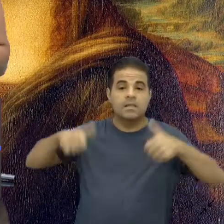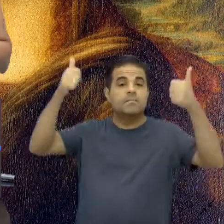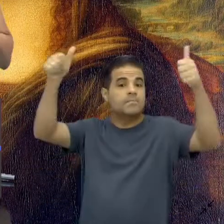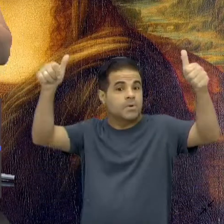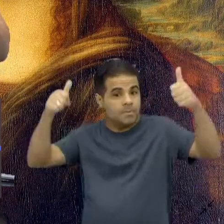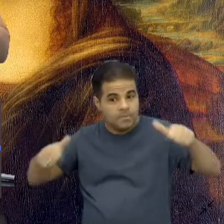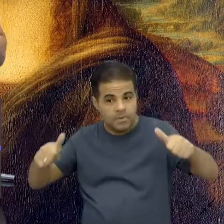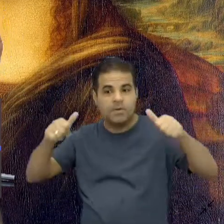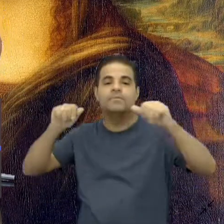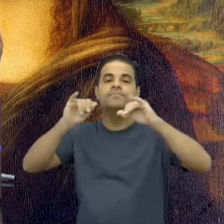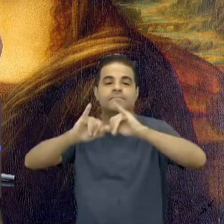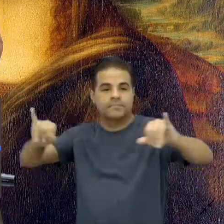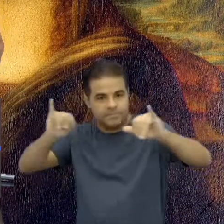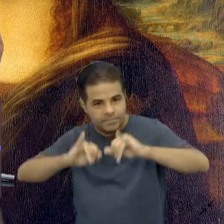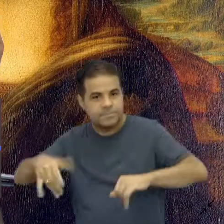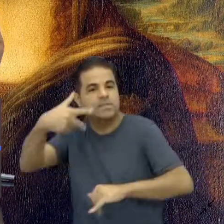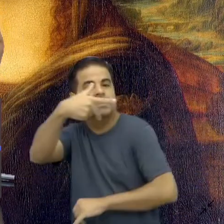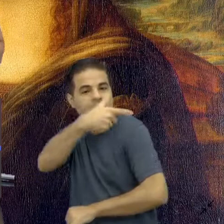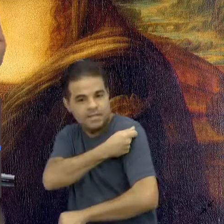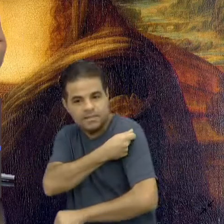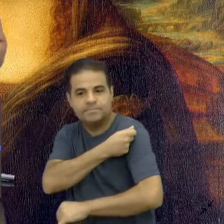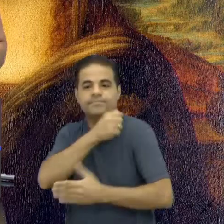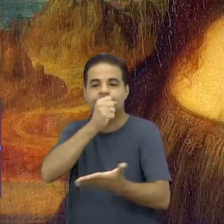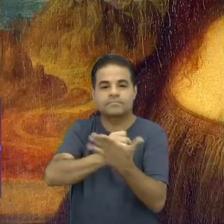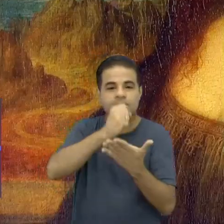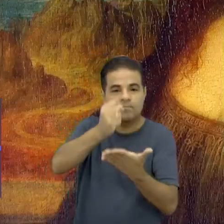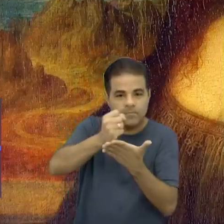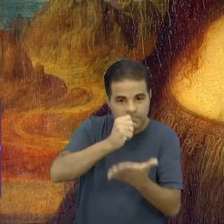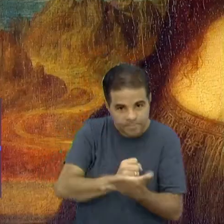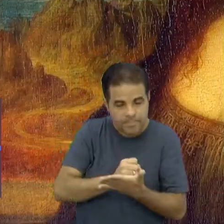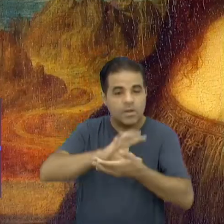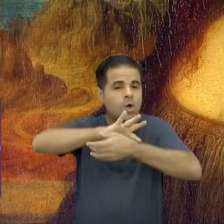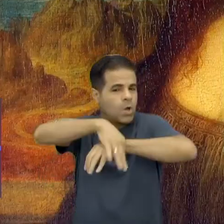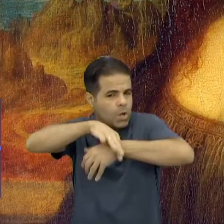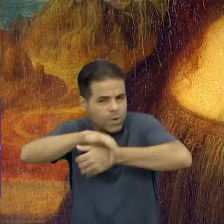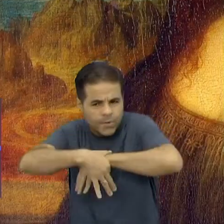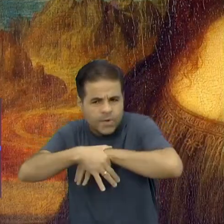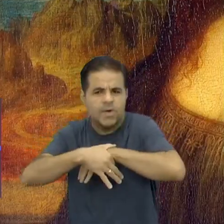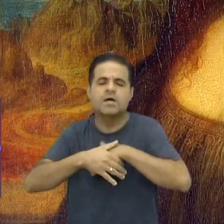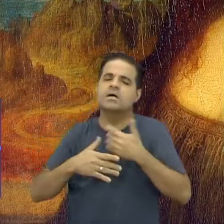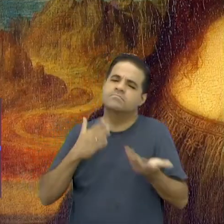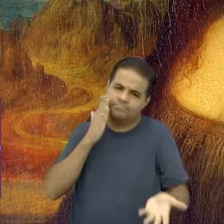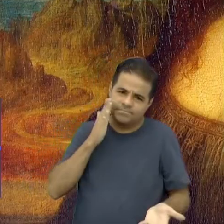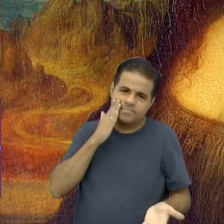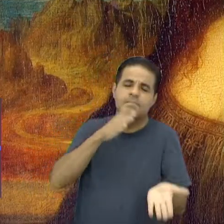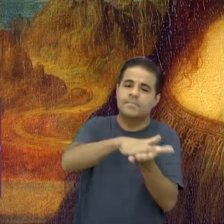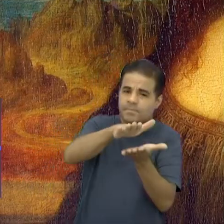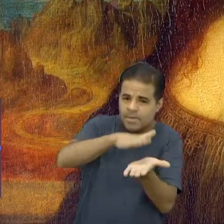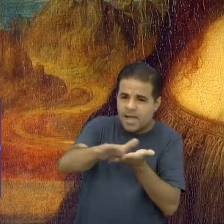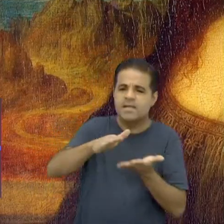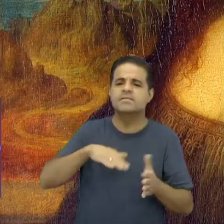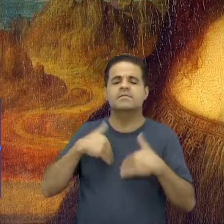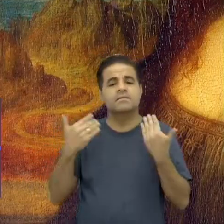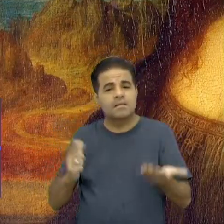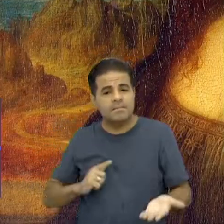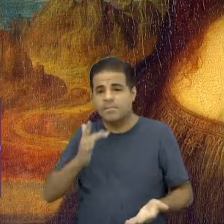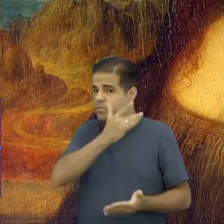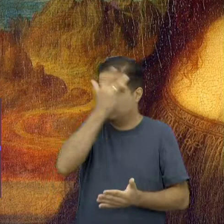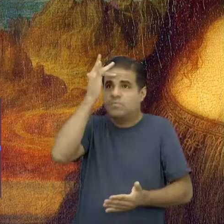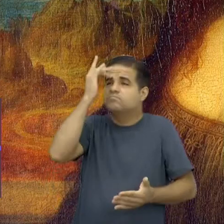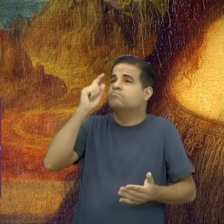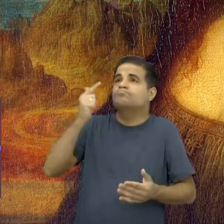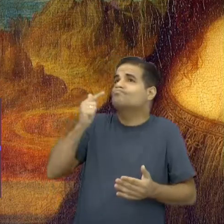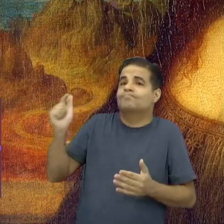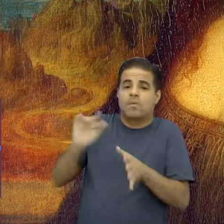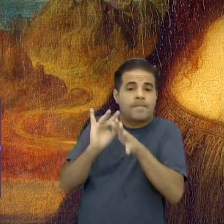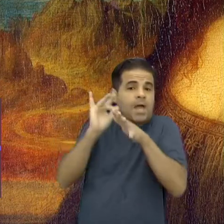vacinação. Vacinação, dos protocolos de segurança. Sempre tem ali em algum momento impresso, porque às vezes tem gente que ainda não tem uma